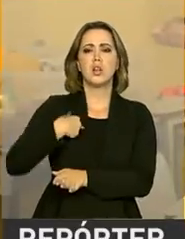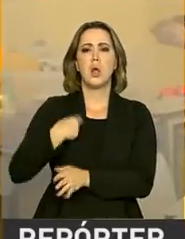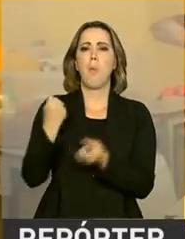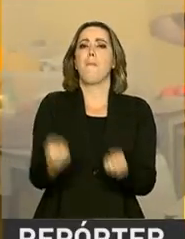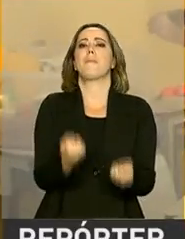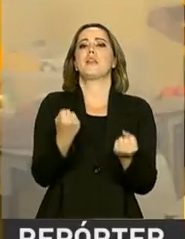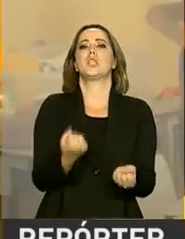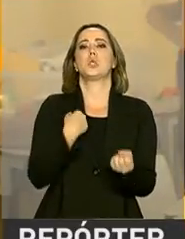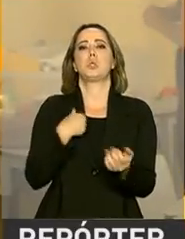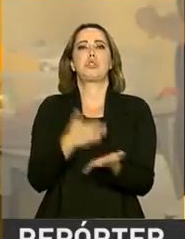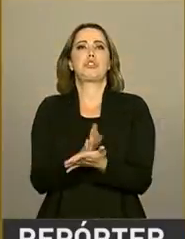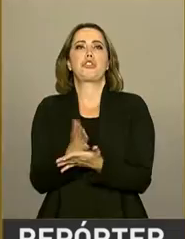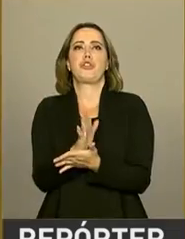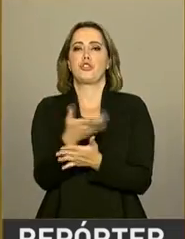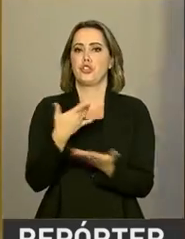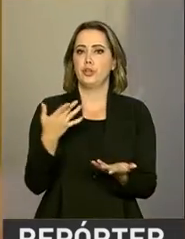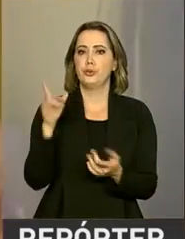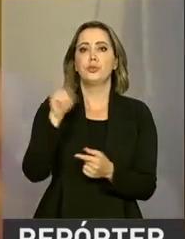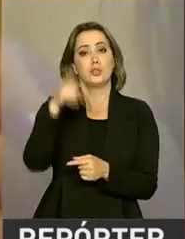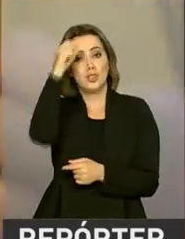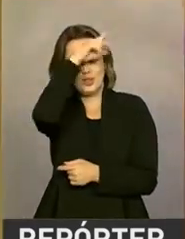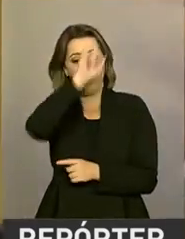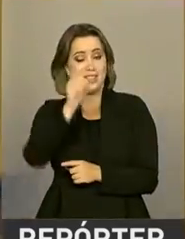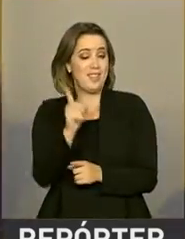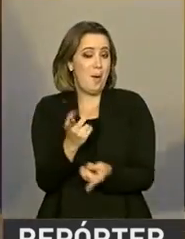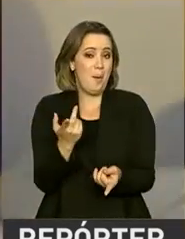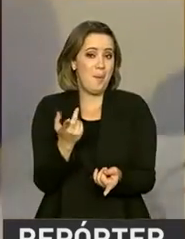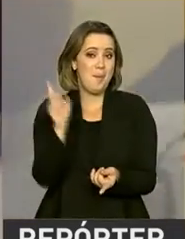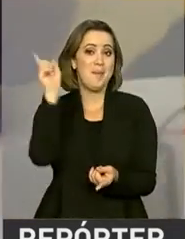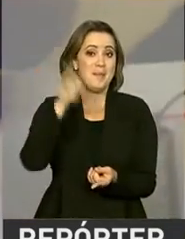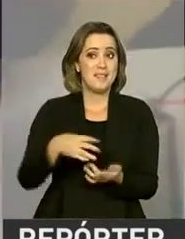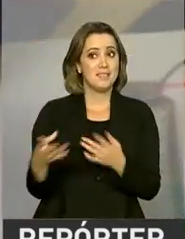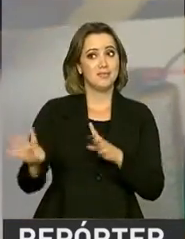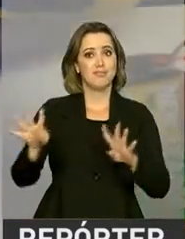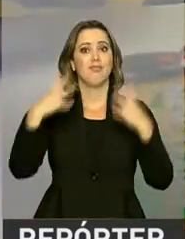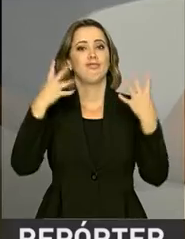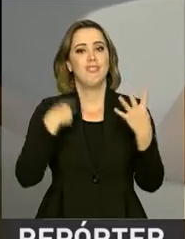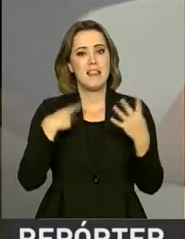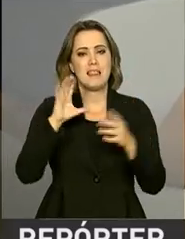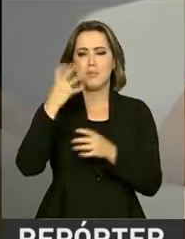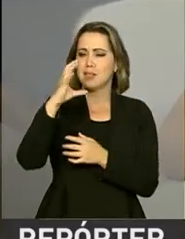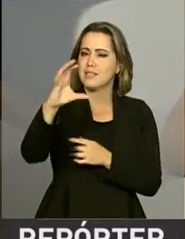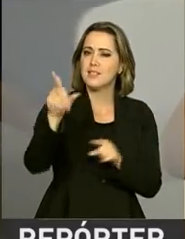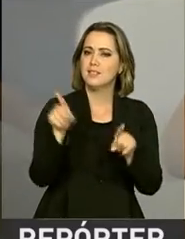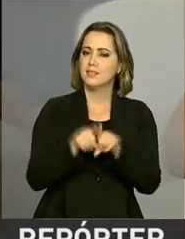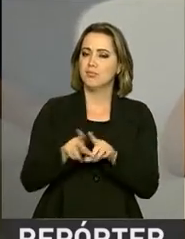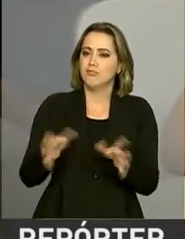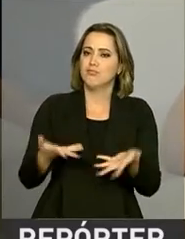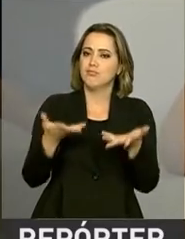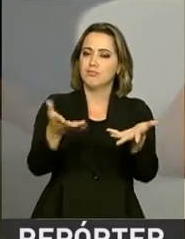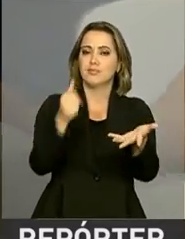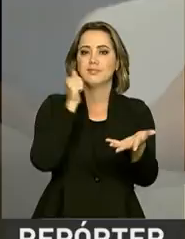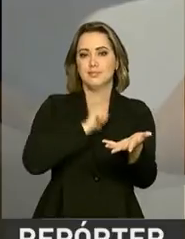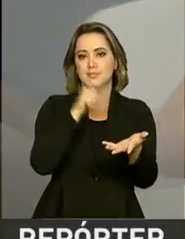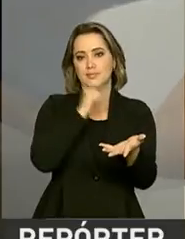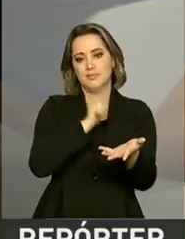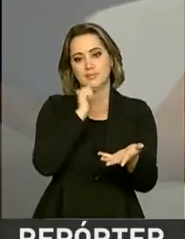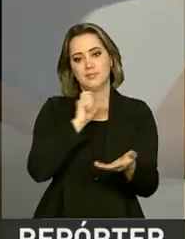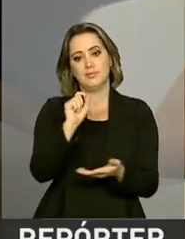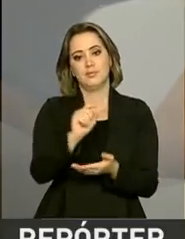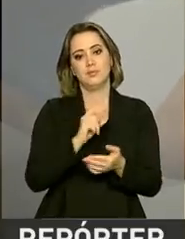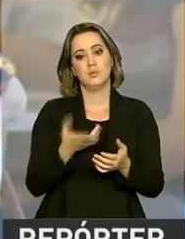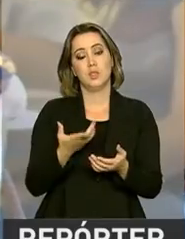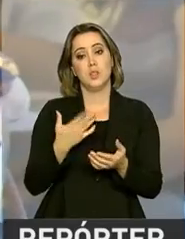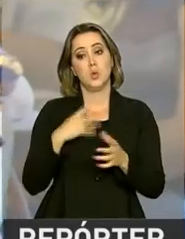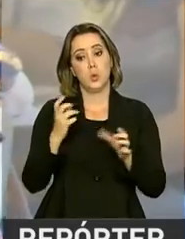é chata e que a física é difícil. A ideia é tornar a ciência mais atrativa e incentivar a participação feminina em